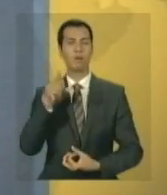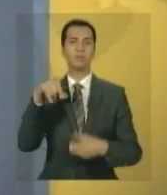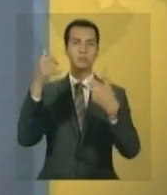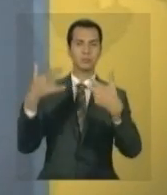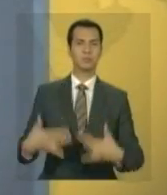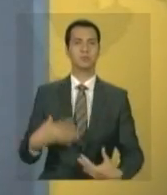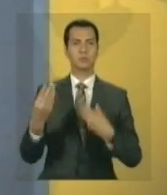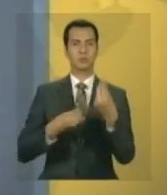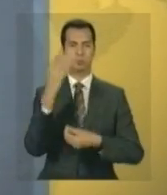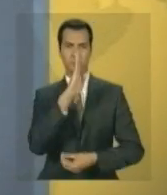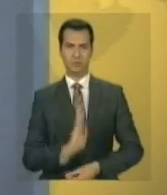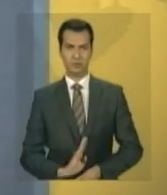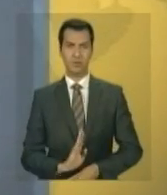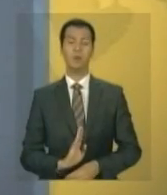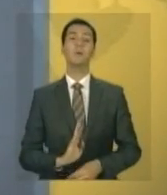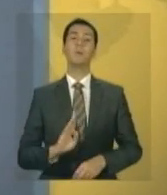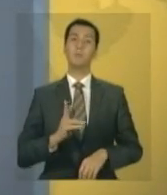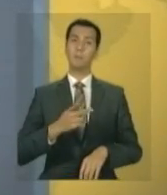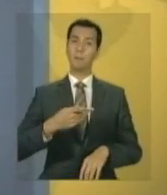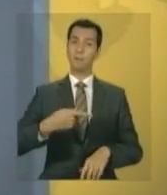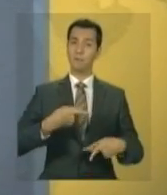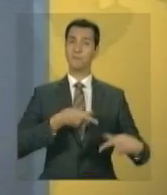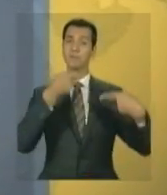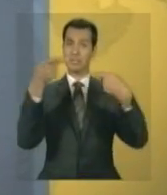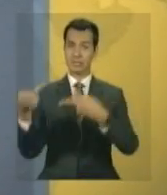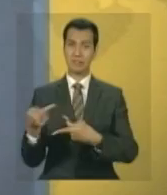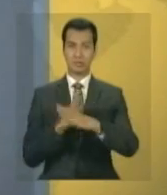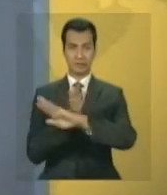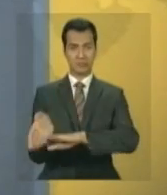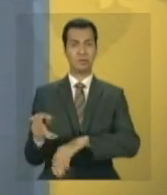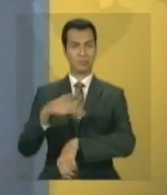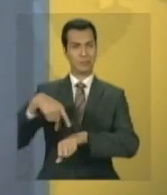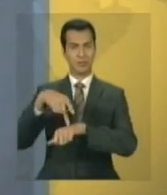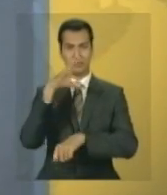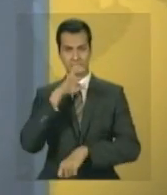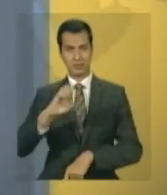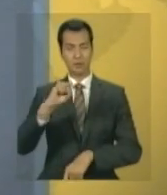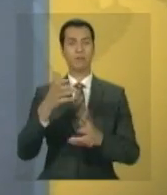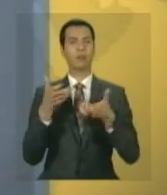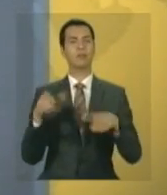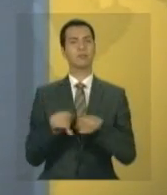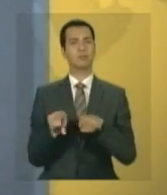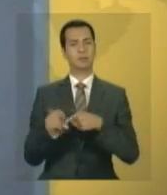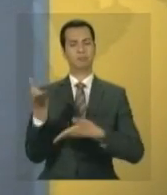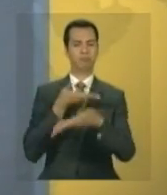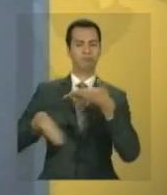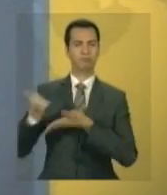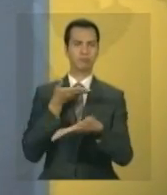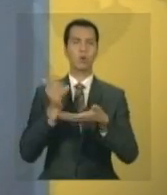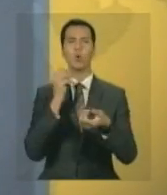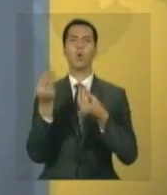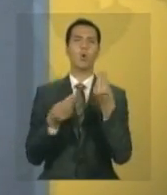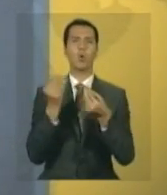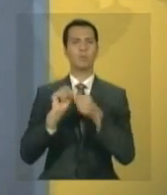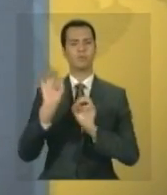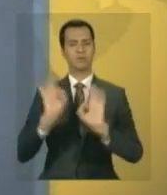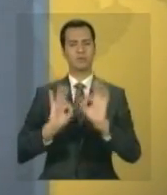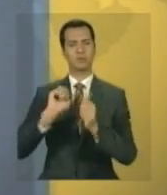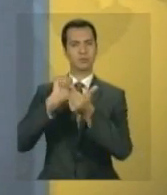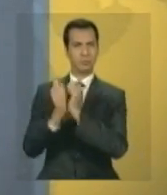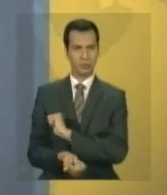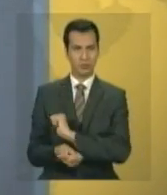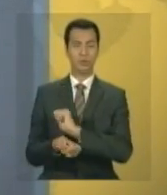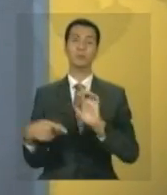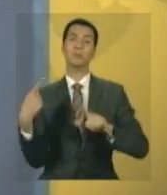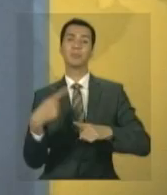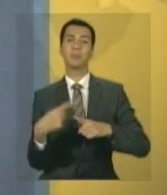sustentável. A visita serve também para estimular a cooperação esportiva em função dos Jogos Olímpicos de 2016. Além